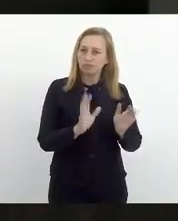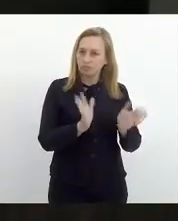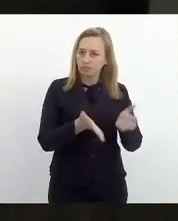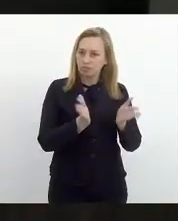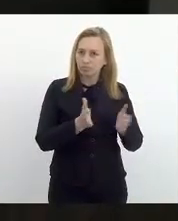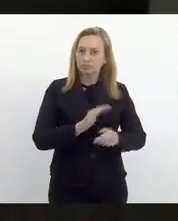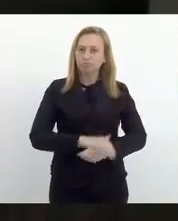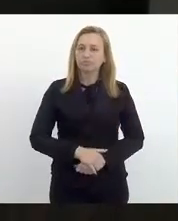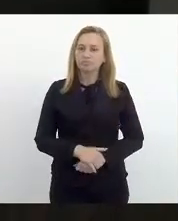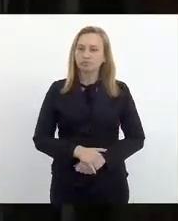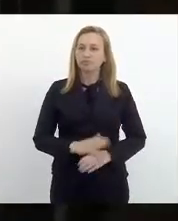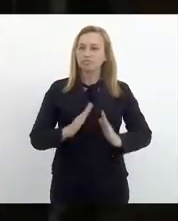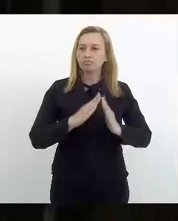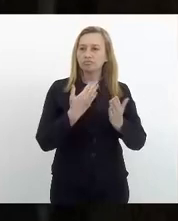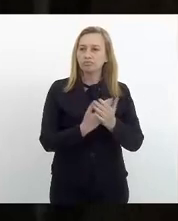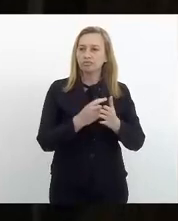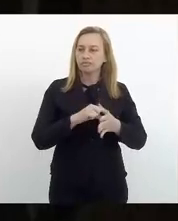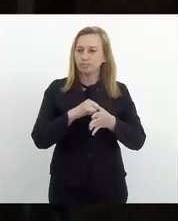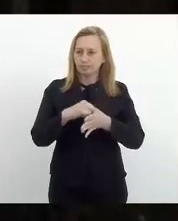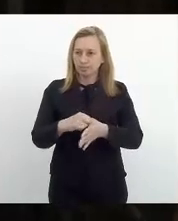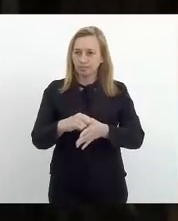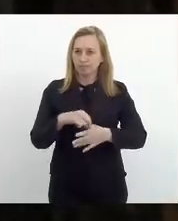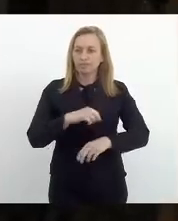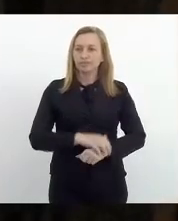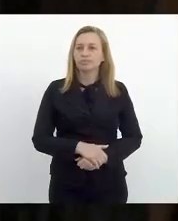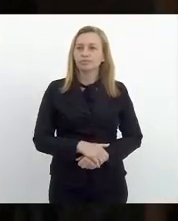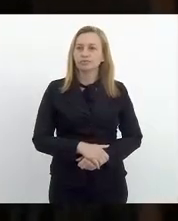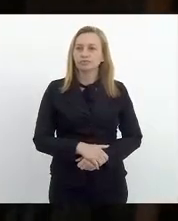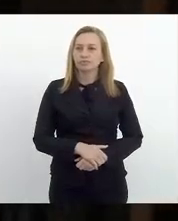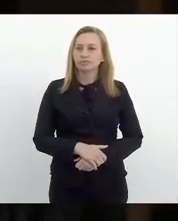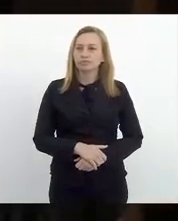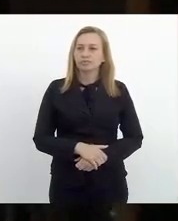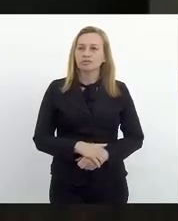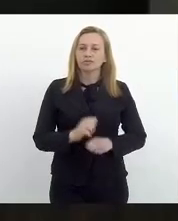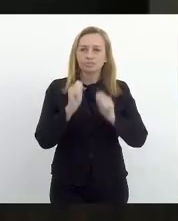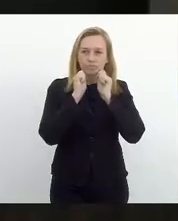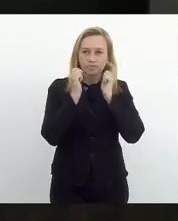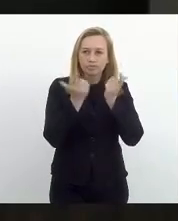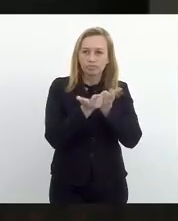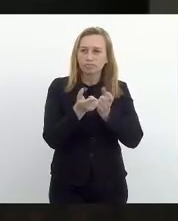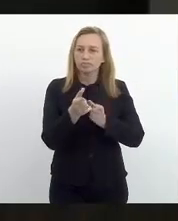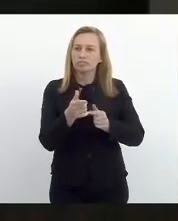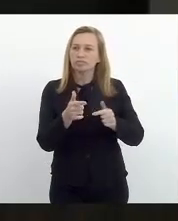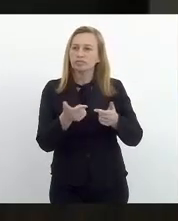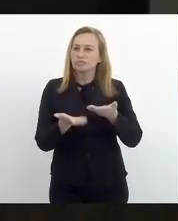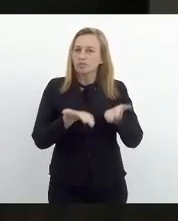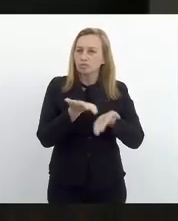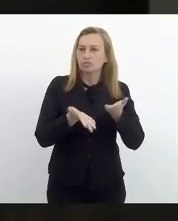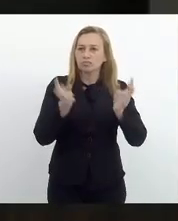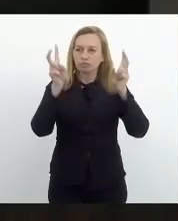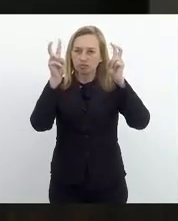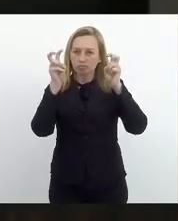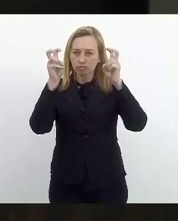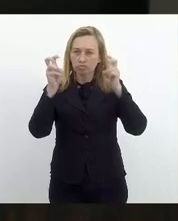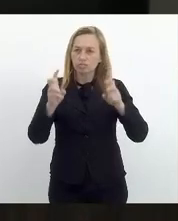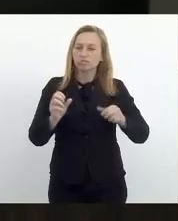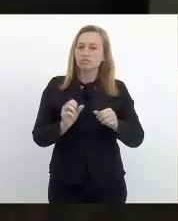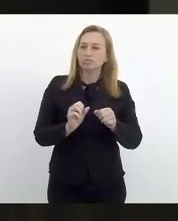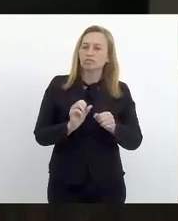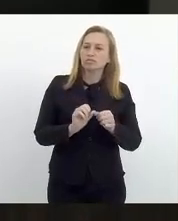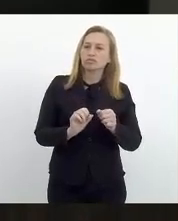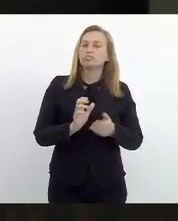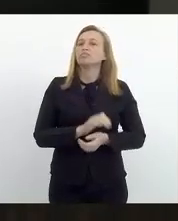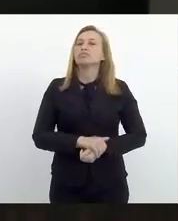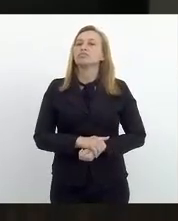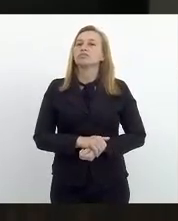na no colégio de líderes a forma pela qual Assembleia Legislativa tá tratando a questão nós realizamos no